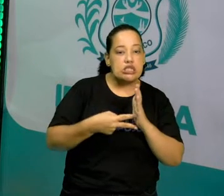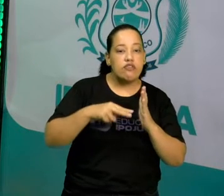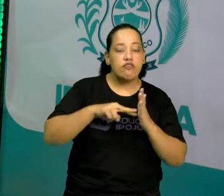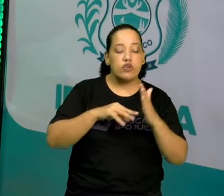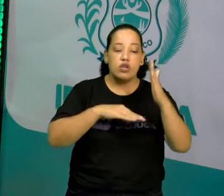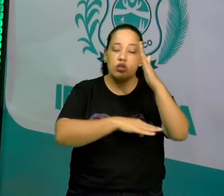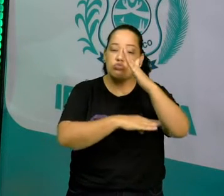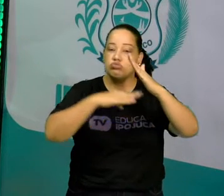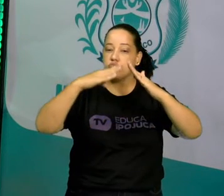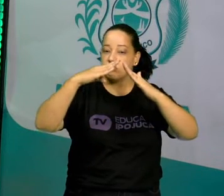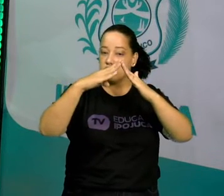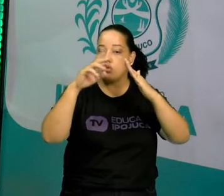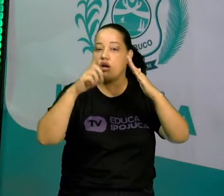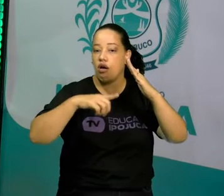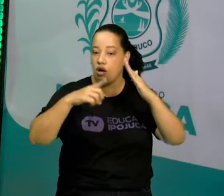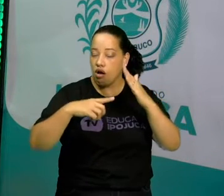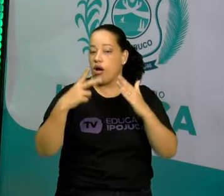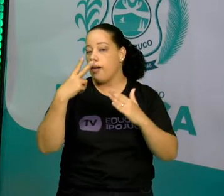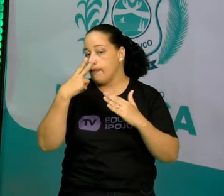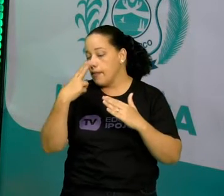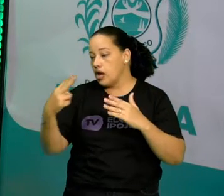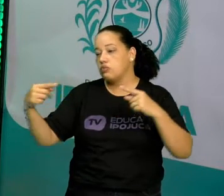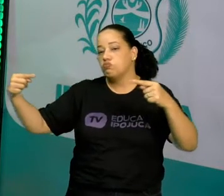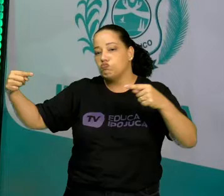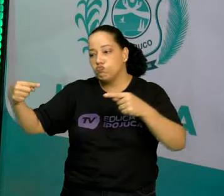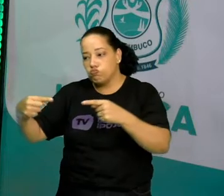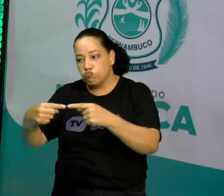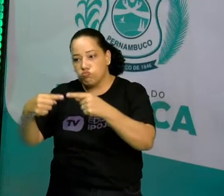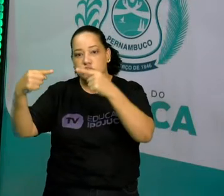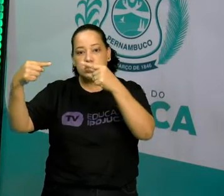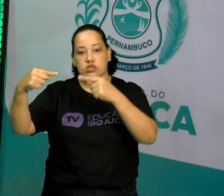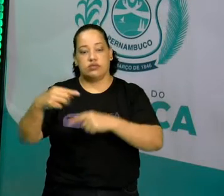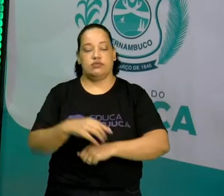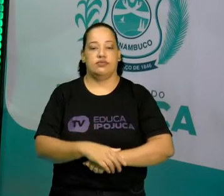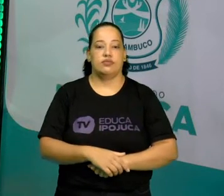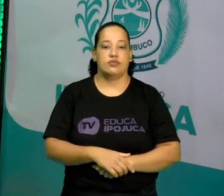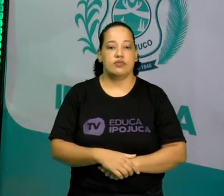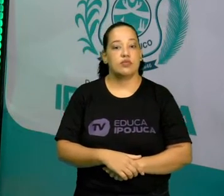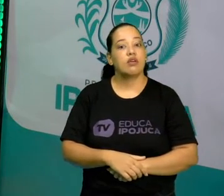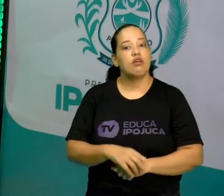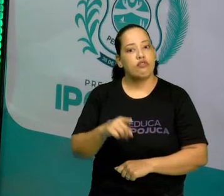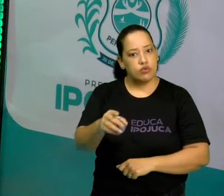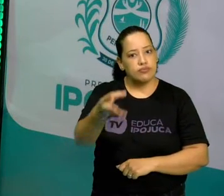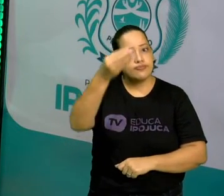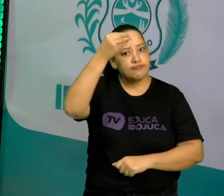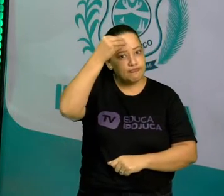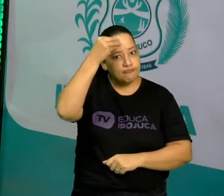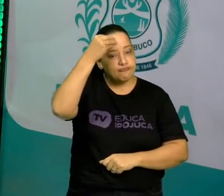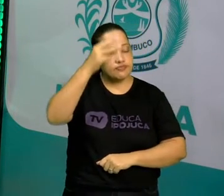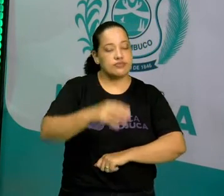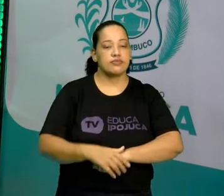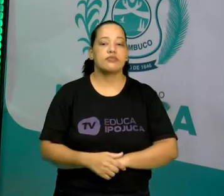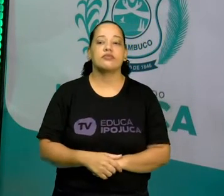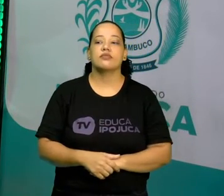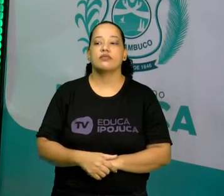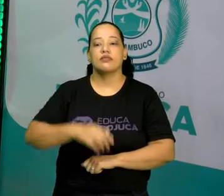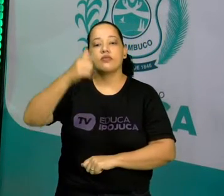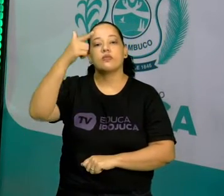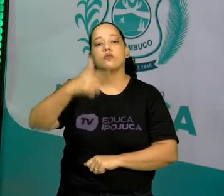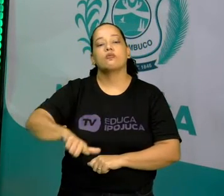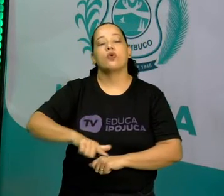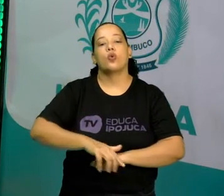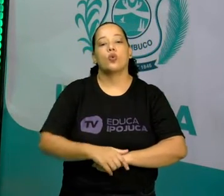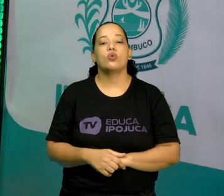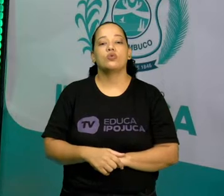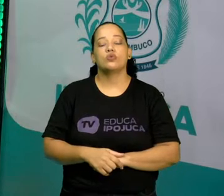congruentes, certo? É o lado, é o caso LAL. Guarde esse caso. Vamos ver outro